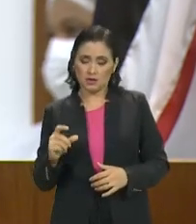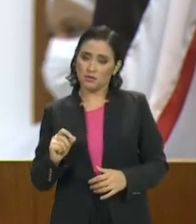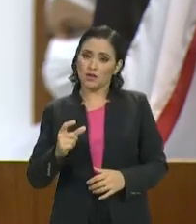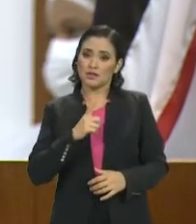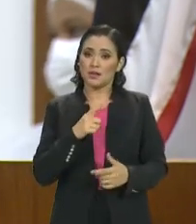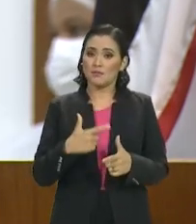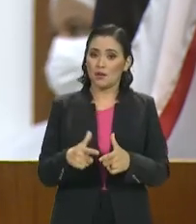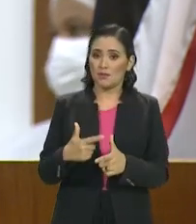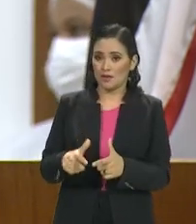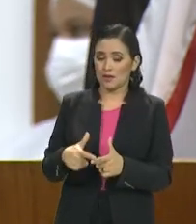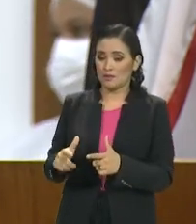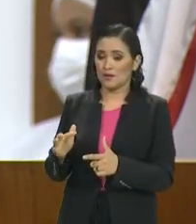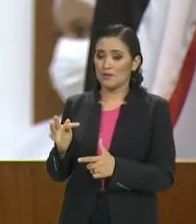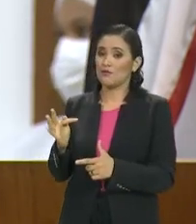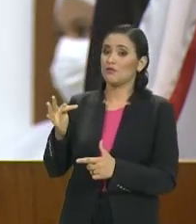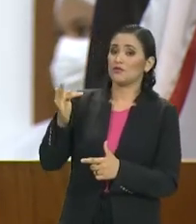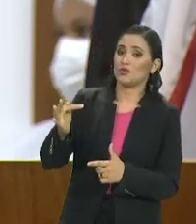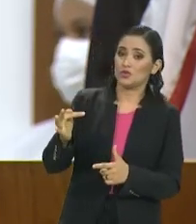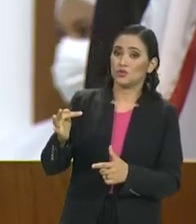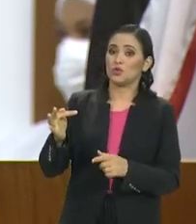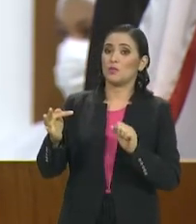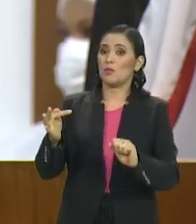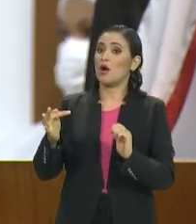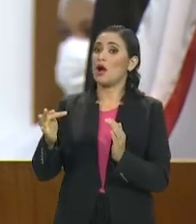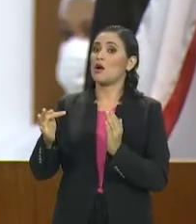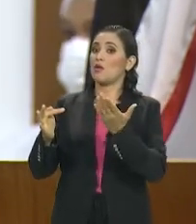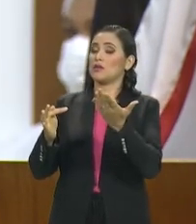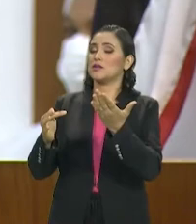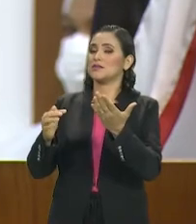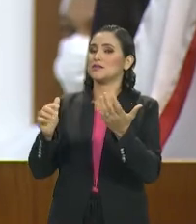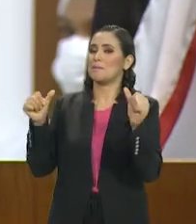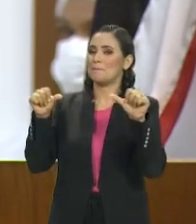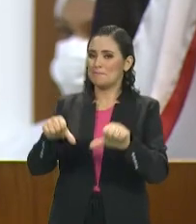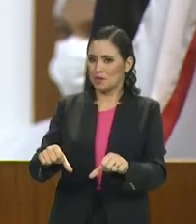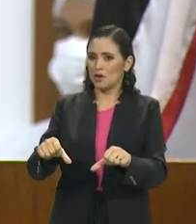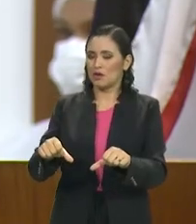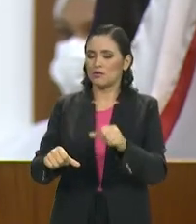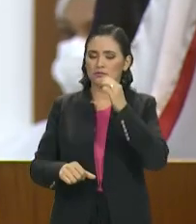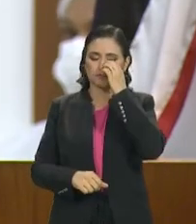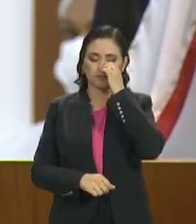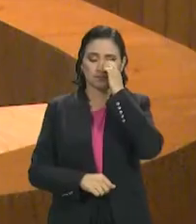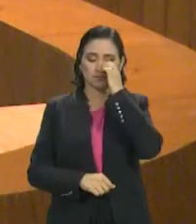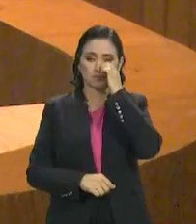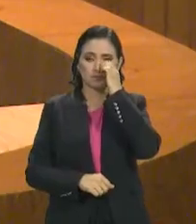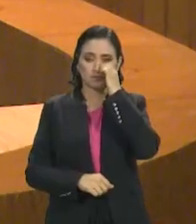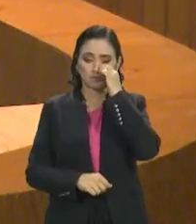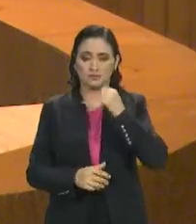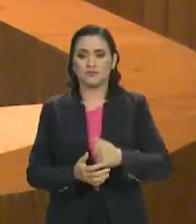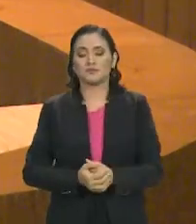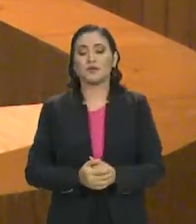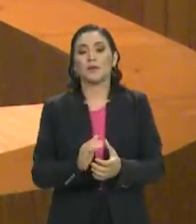ter no futuro. Senhores, era isso que eu tinha. E eu quero aqui parabenizar o governador,